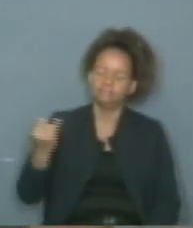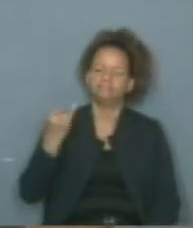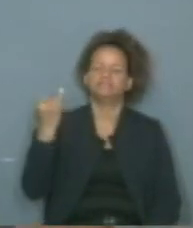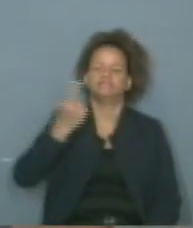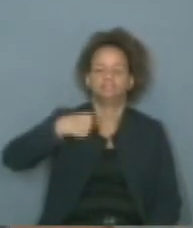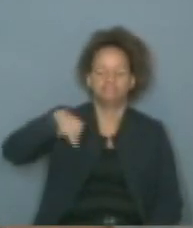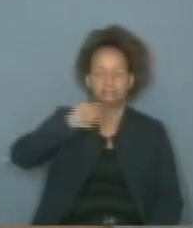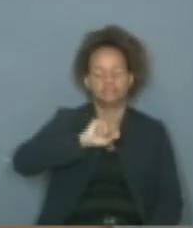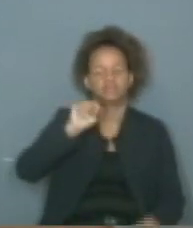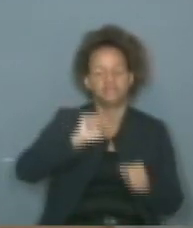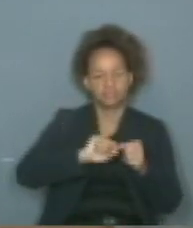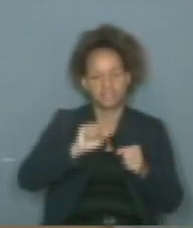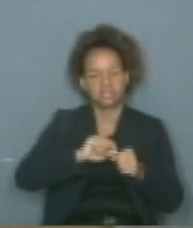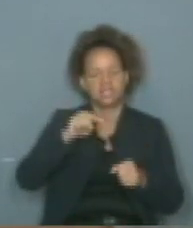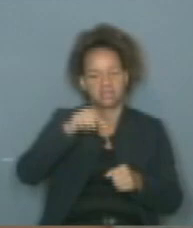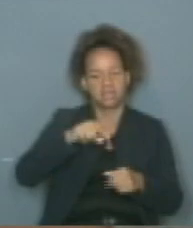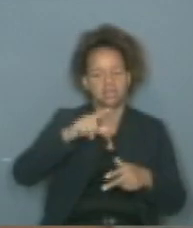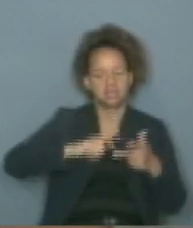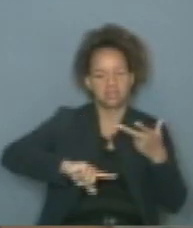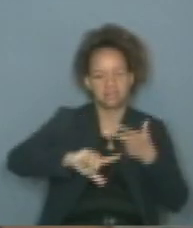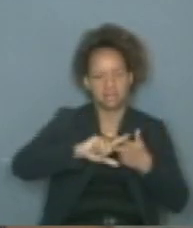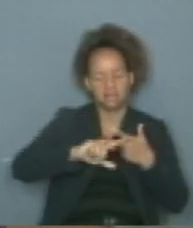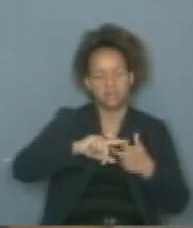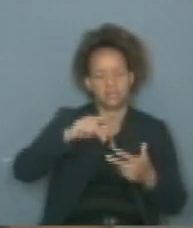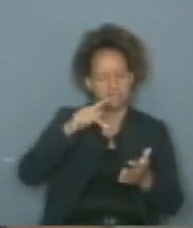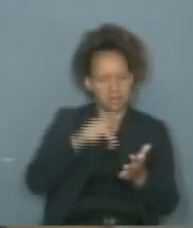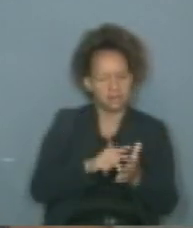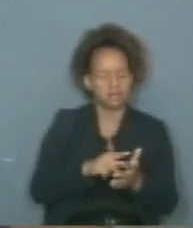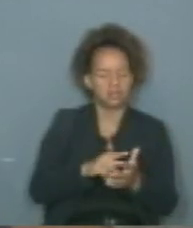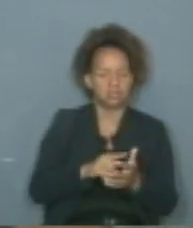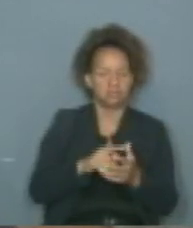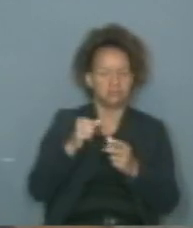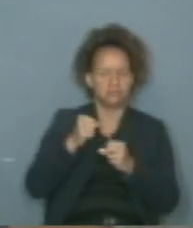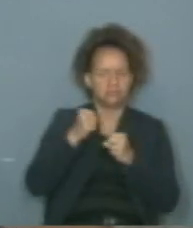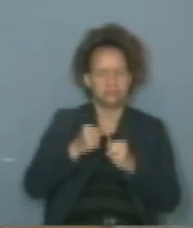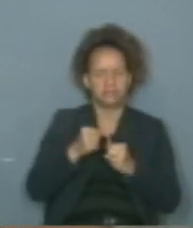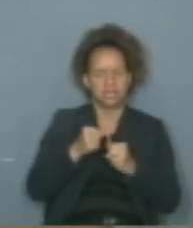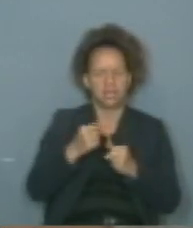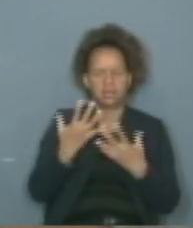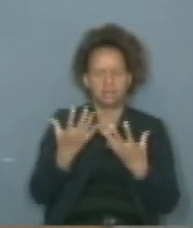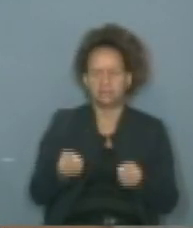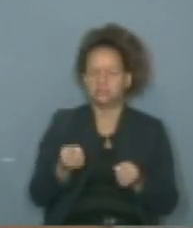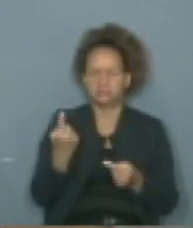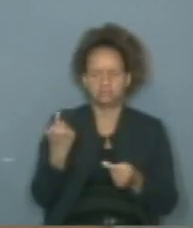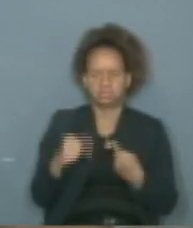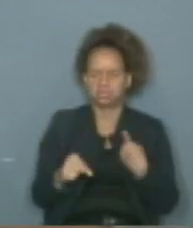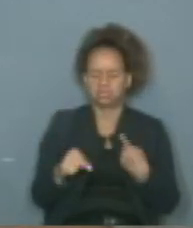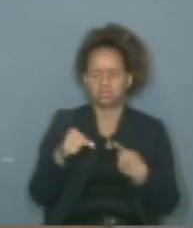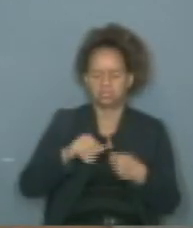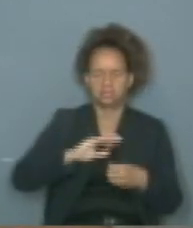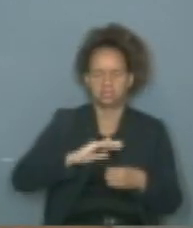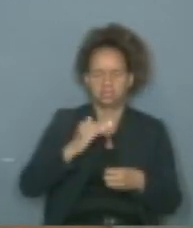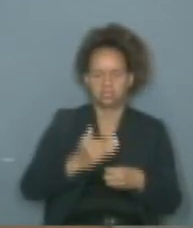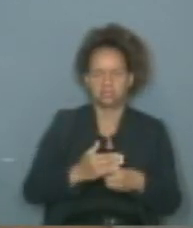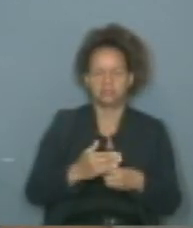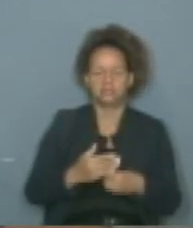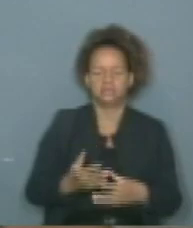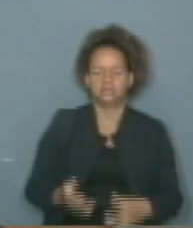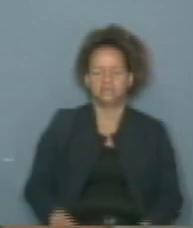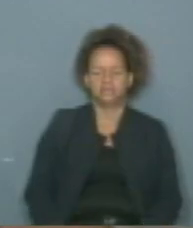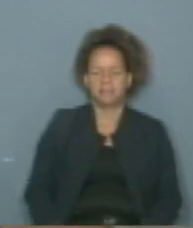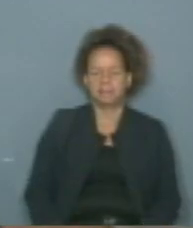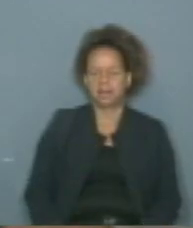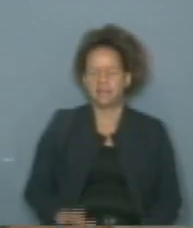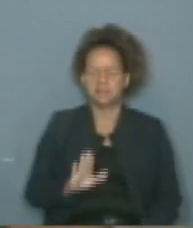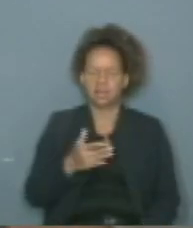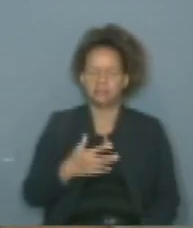a gente fazer desse poder um verdadeiro poder e não permitir que essa casa se torne um